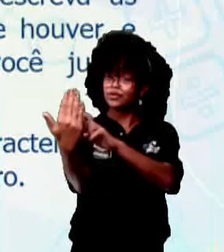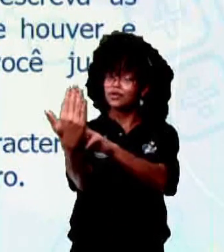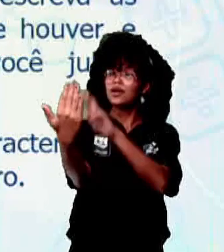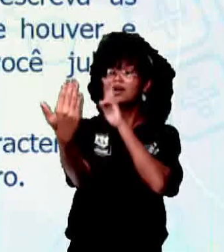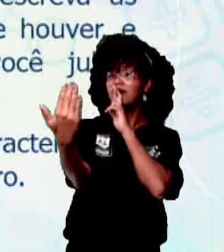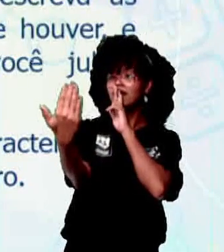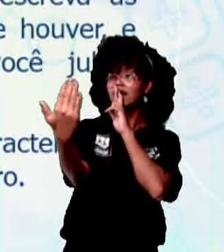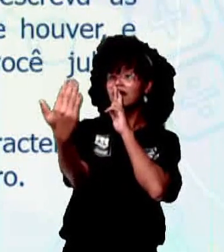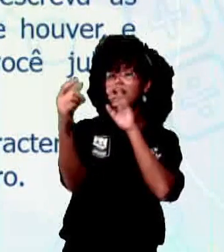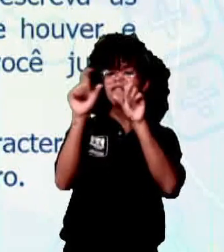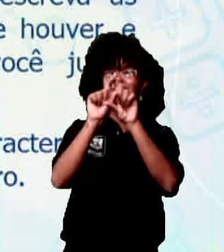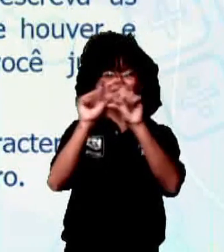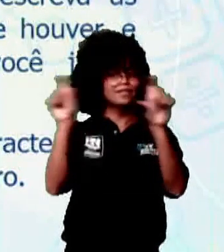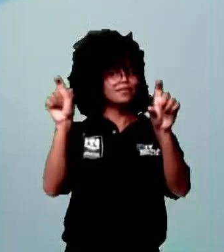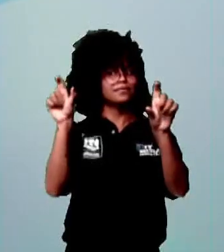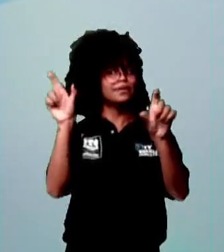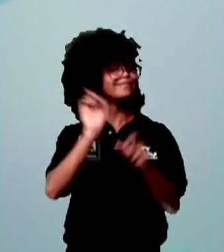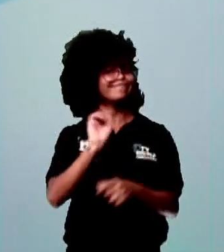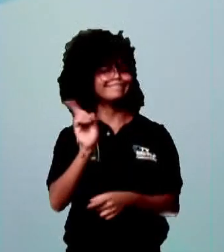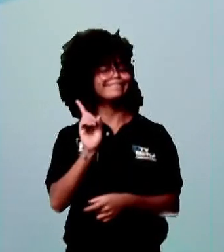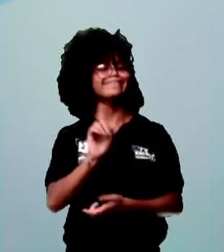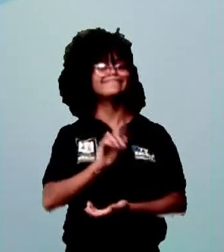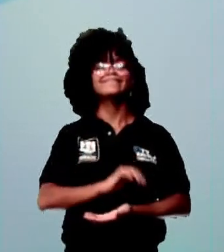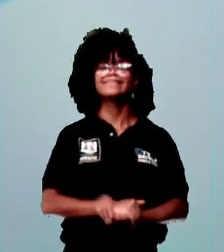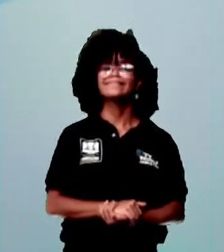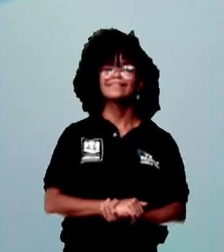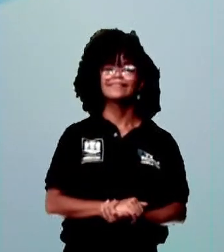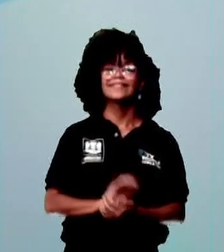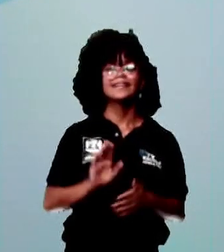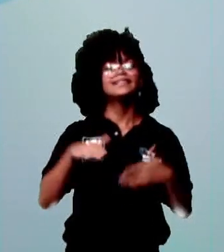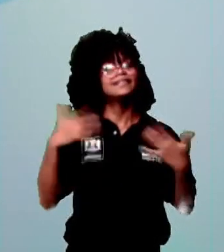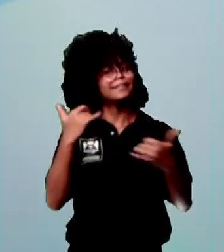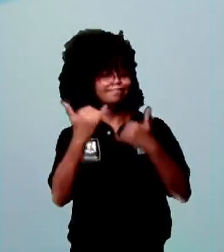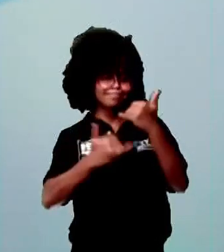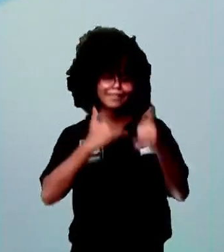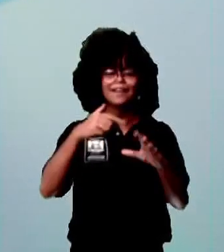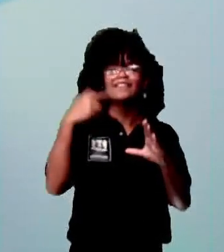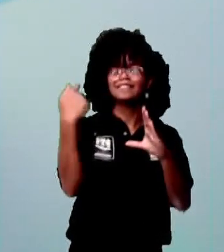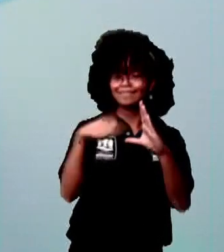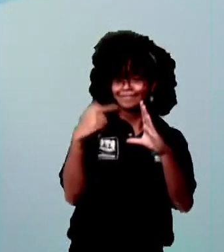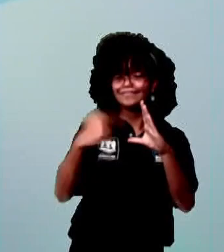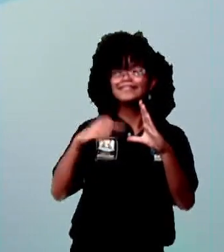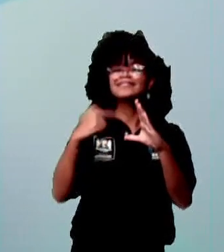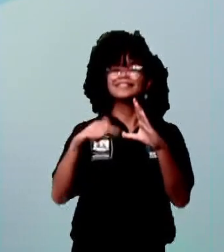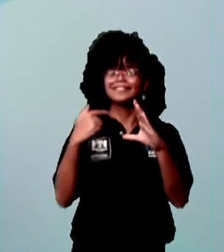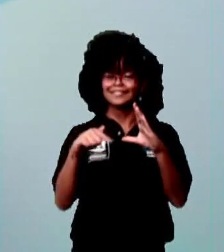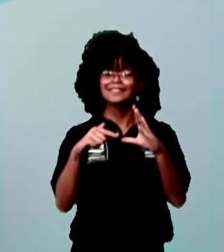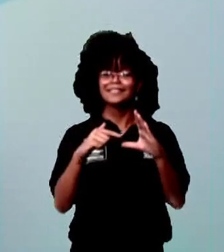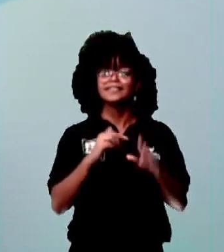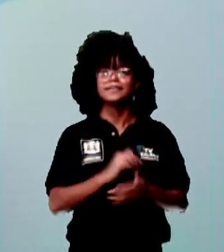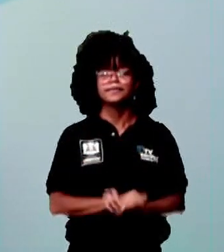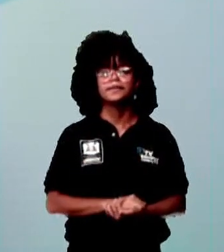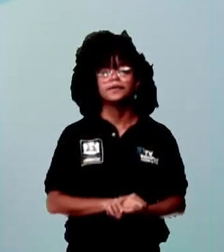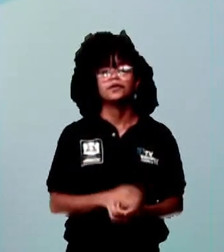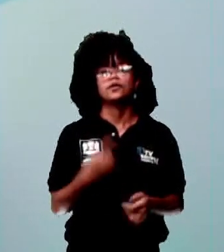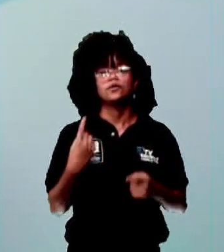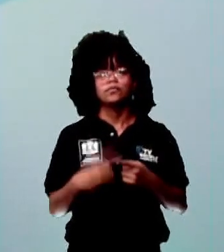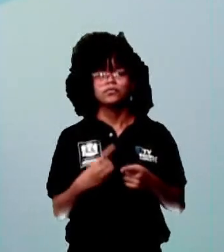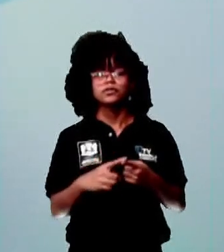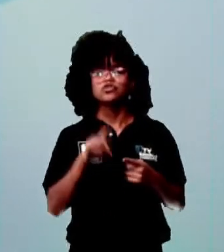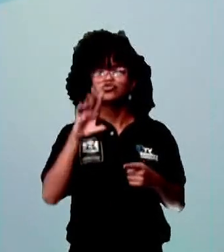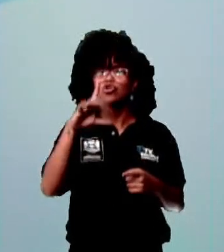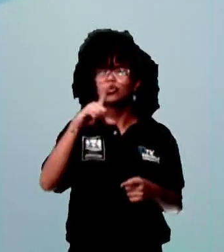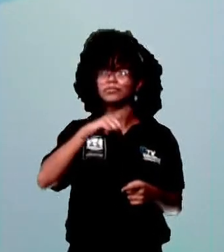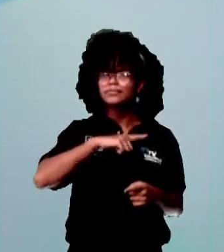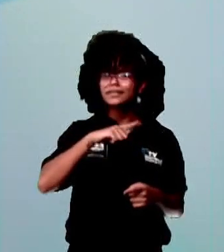responde, nesta tira, não. Então ele brinca aí com a ironia, né? A graça está na ironia, porque como só tem ela